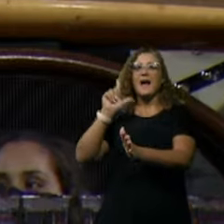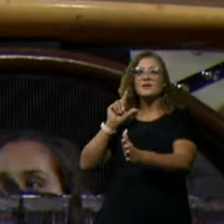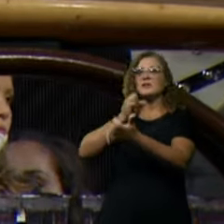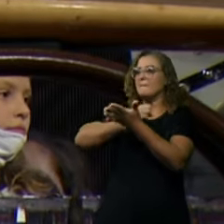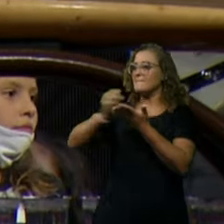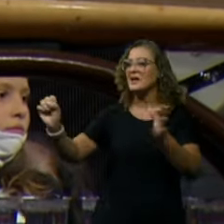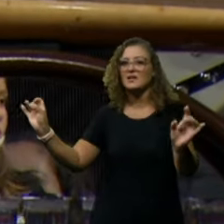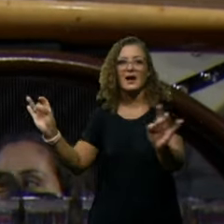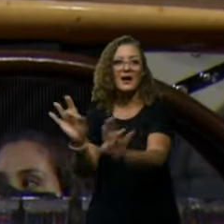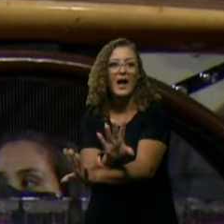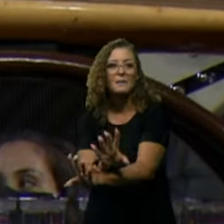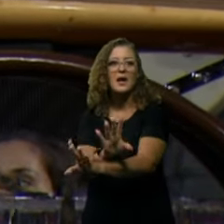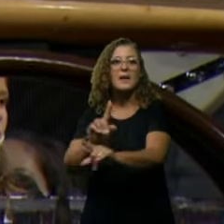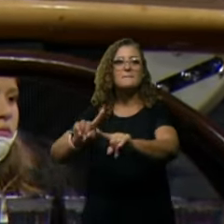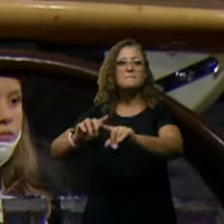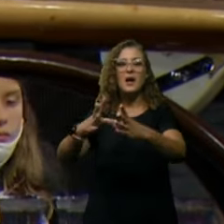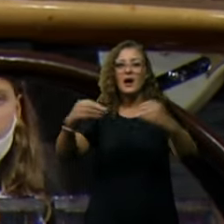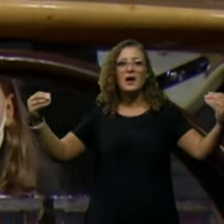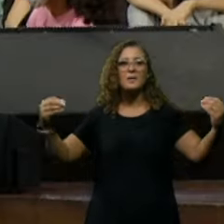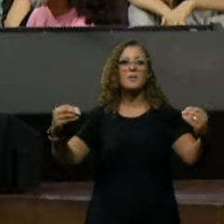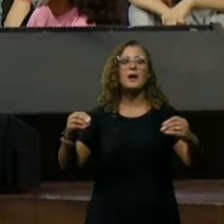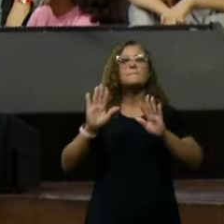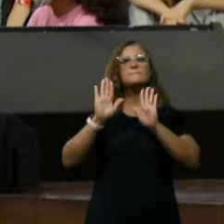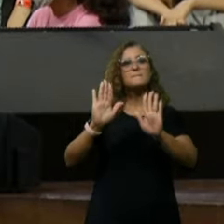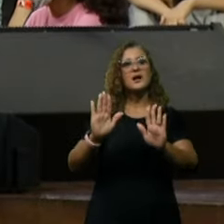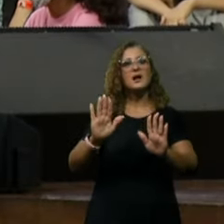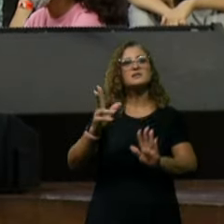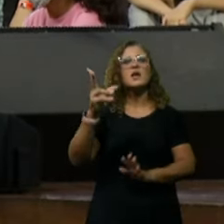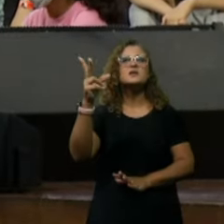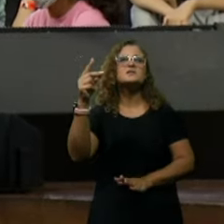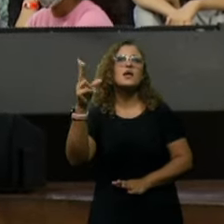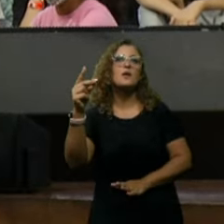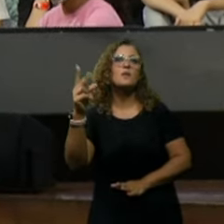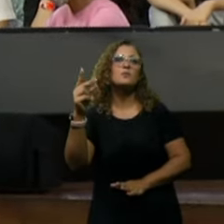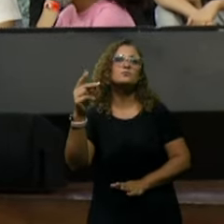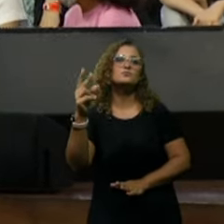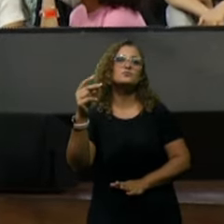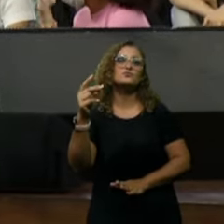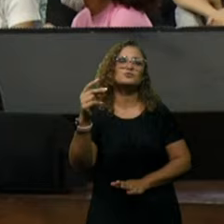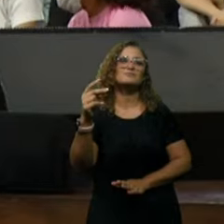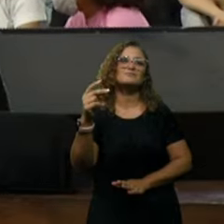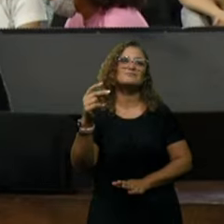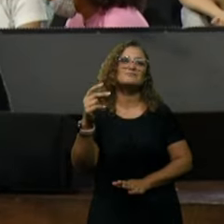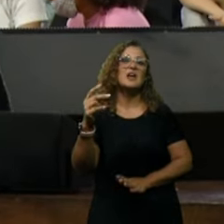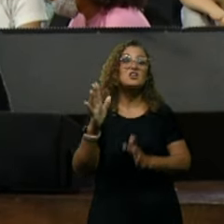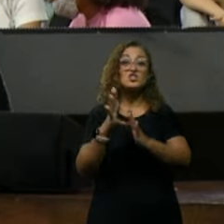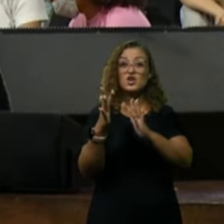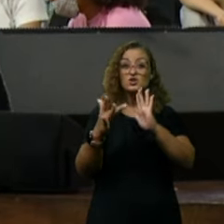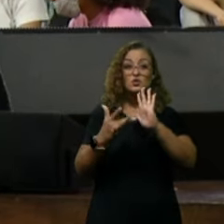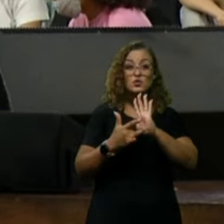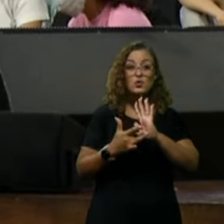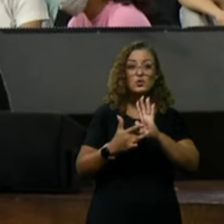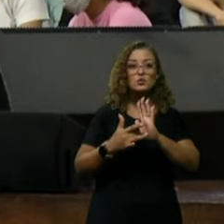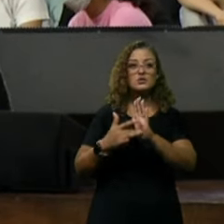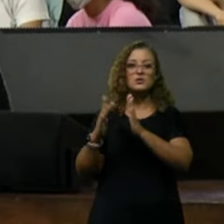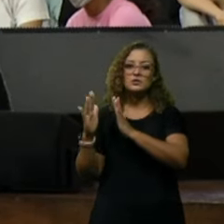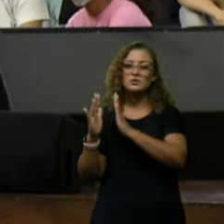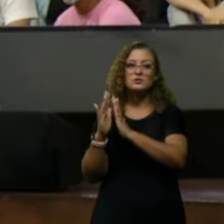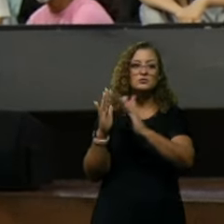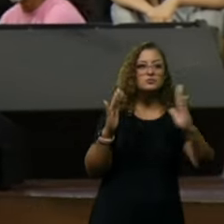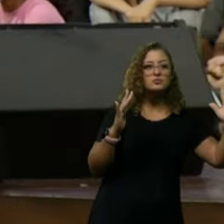poderá ser removido quem é Jesus Jesus não vem para continuar ciclo de ninguém eu